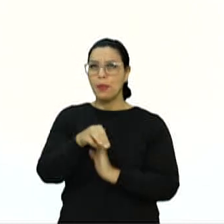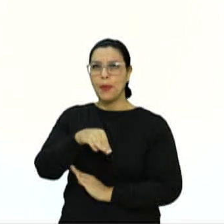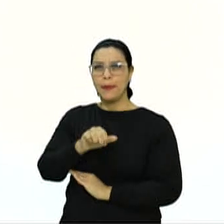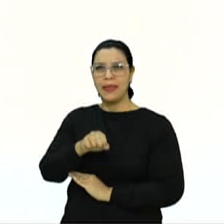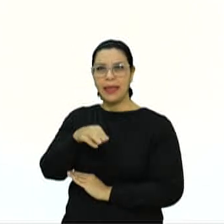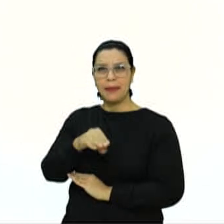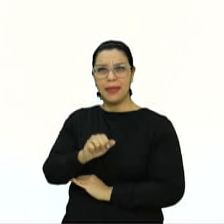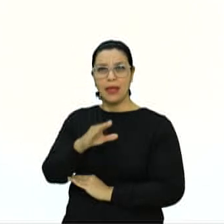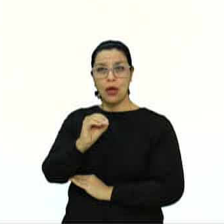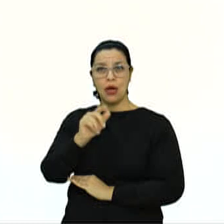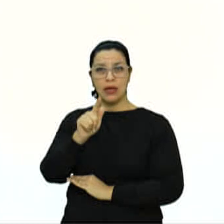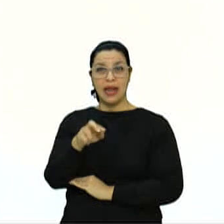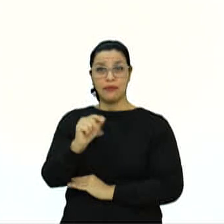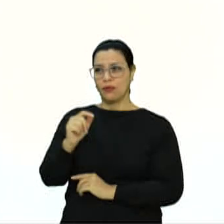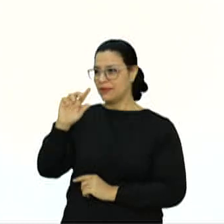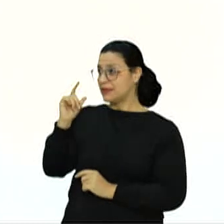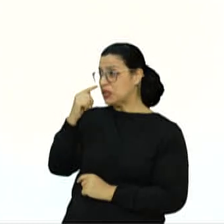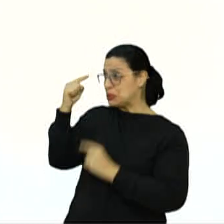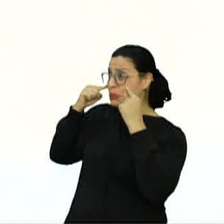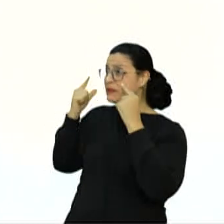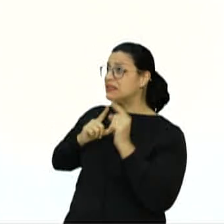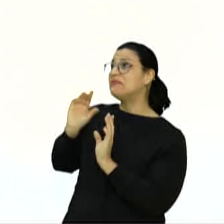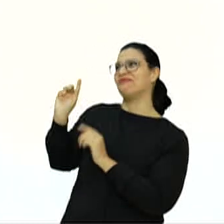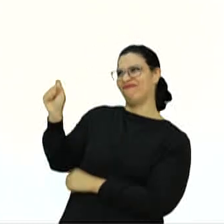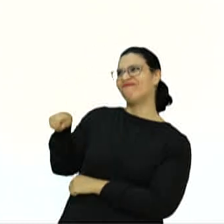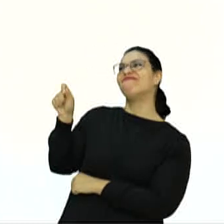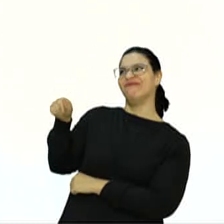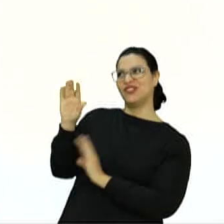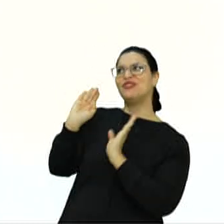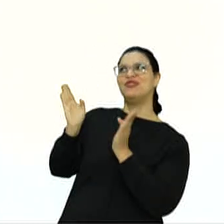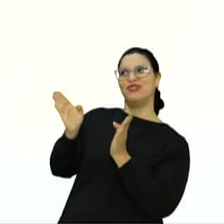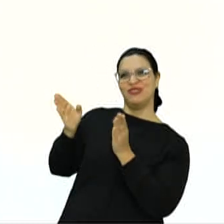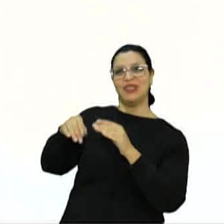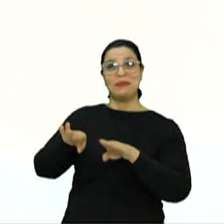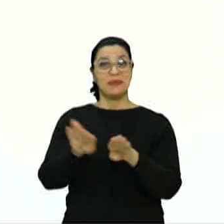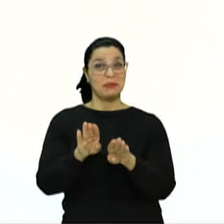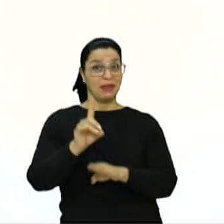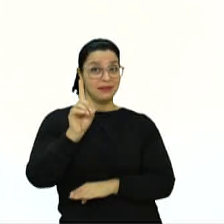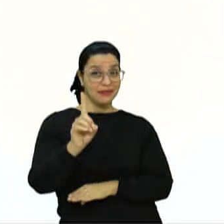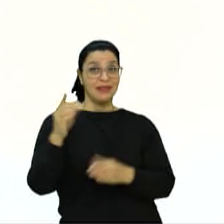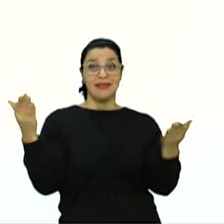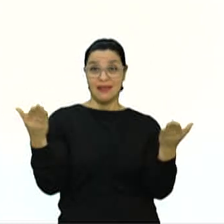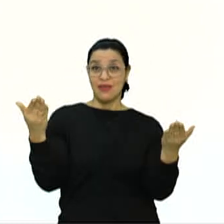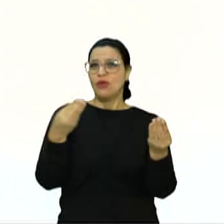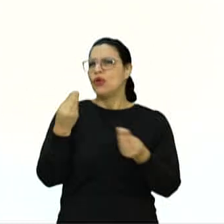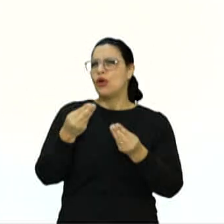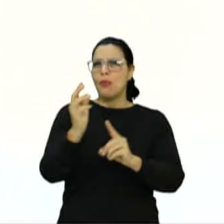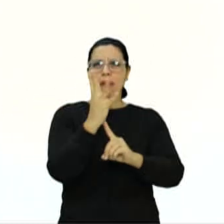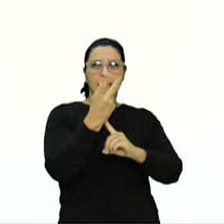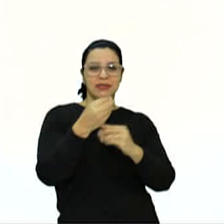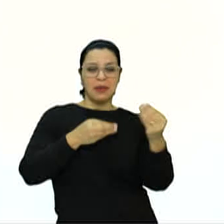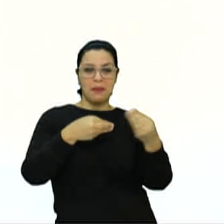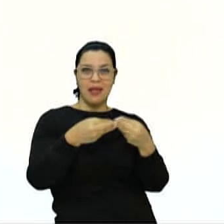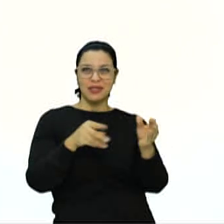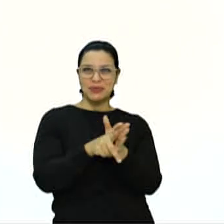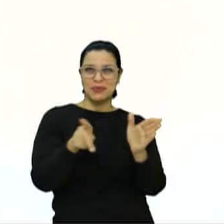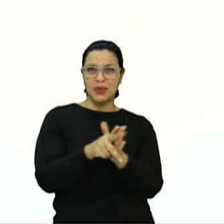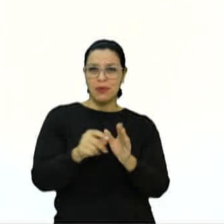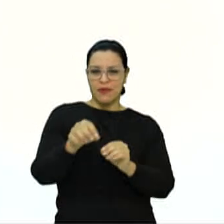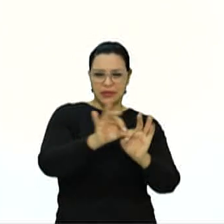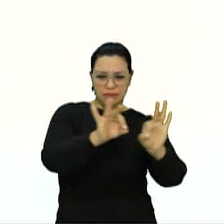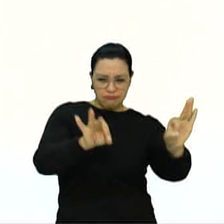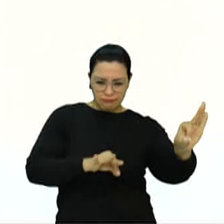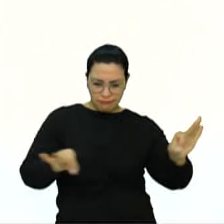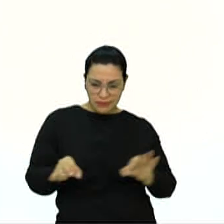E agora? Lígia, já está com dúvida? Letra D. Artista plástico que projetou